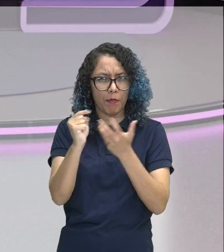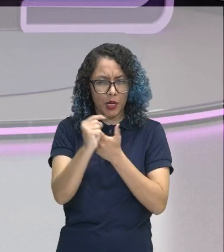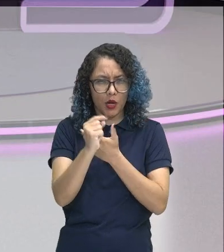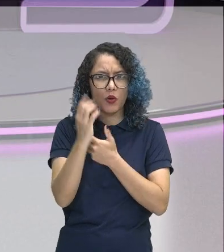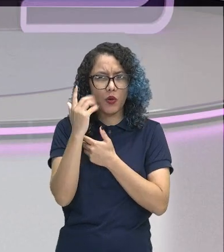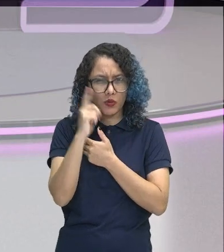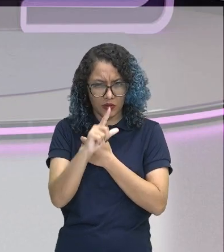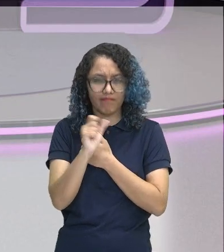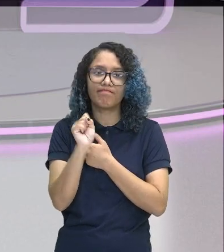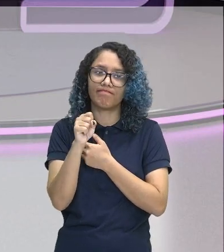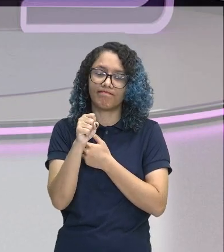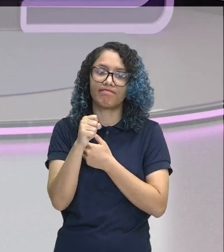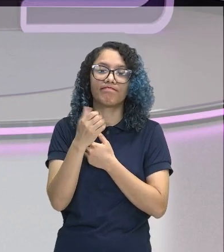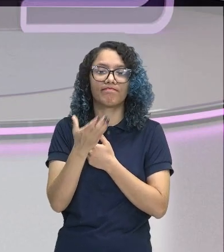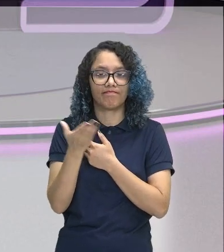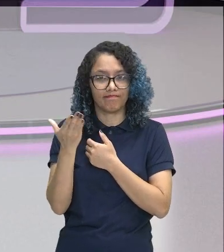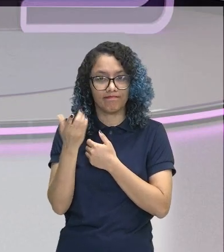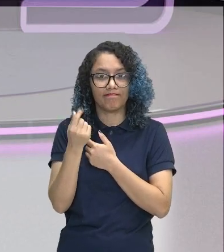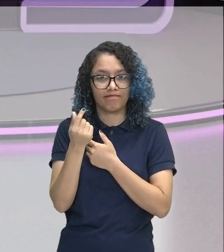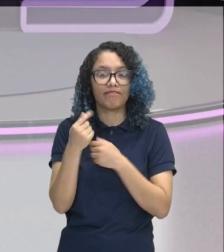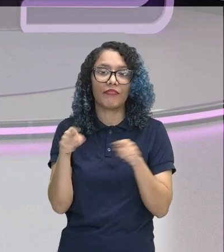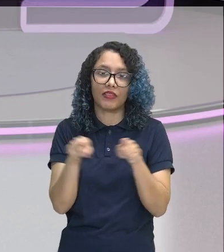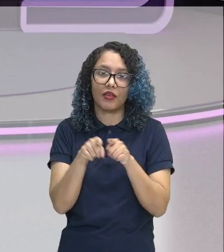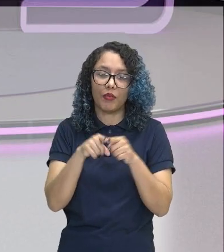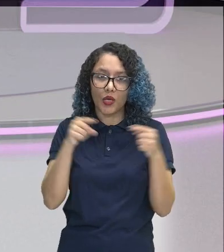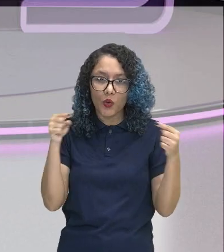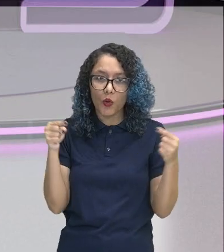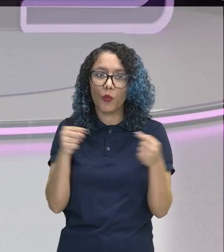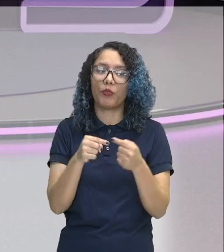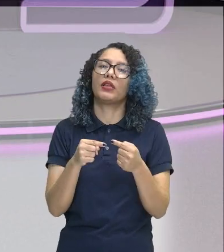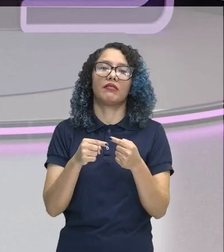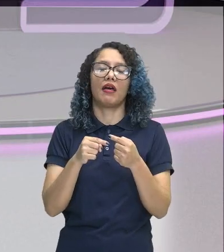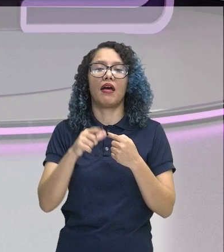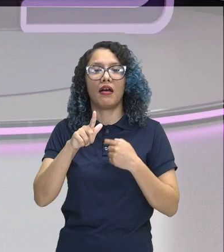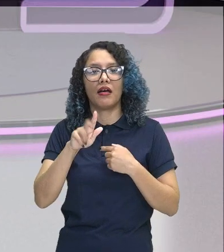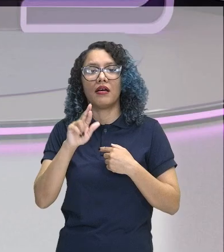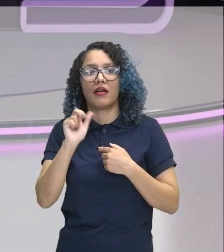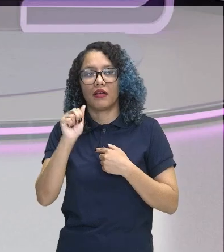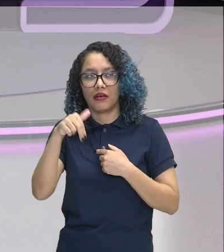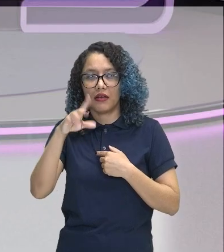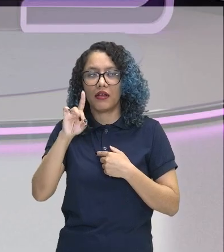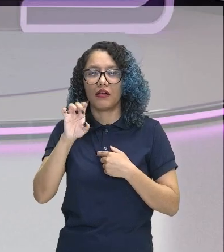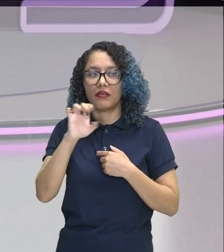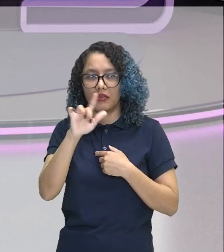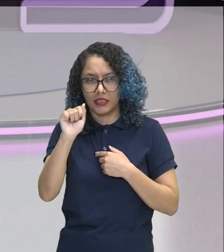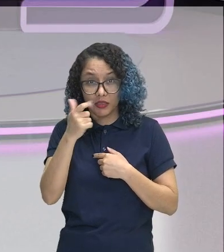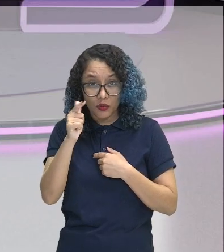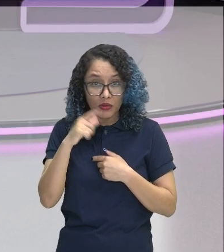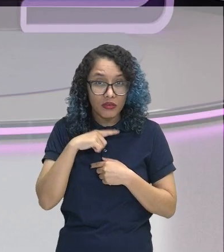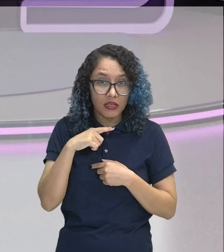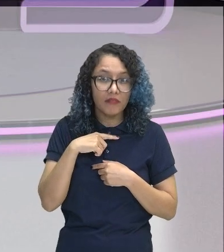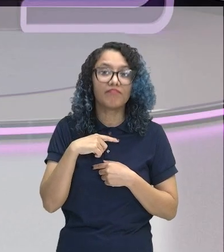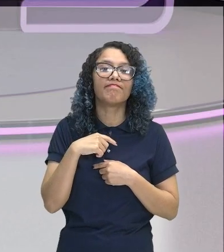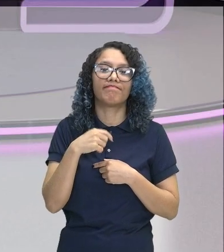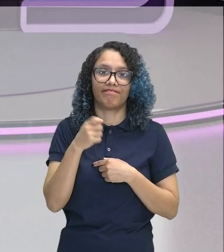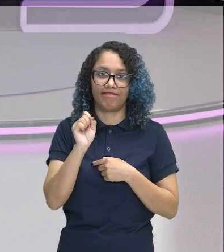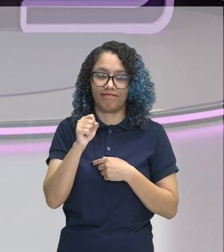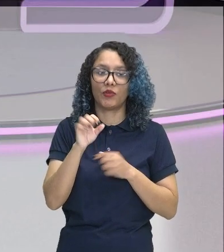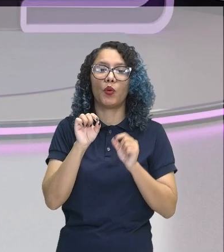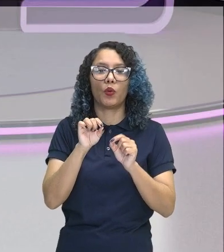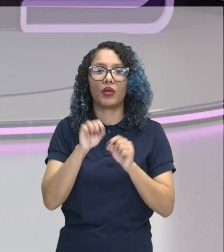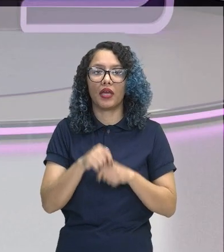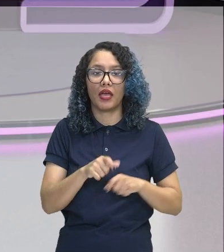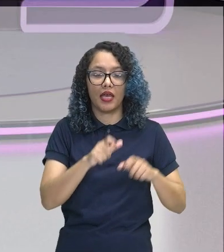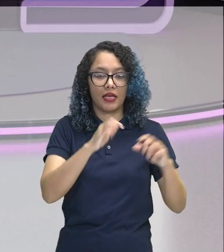de dinheiro. Então, quantidade de dinheiro também dito como uma grandeza. E olha só, outra ainda, tem outra. A distância entre